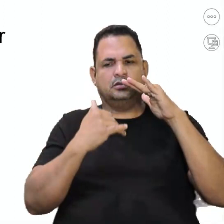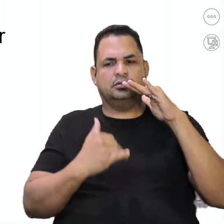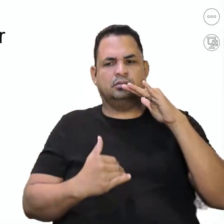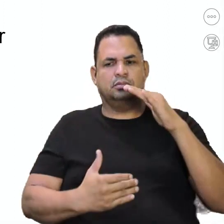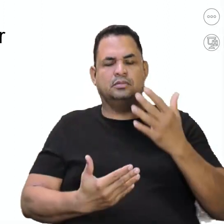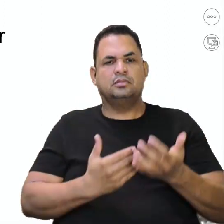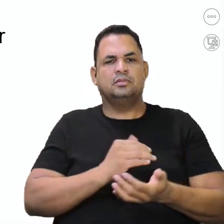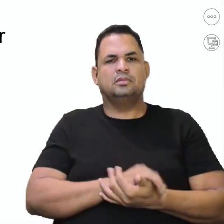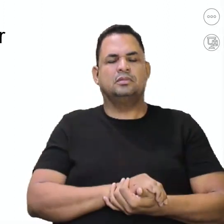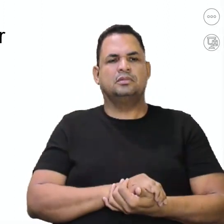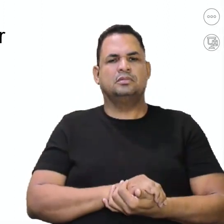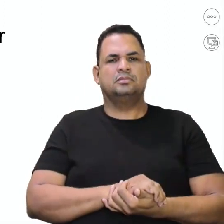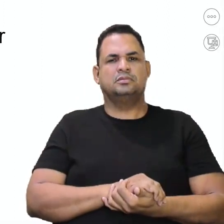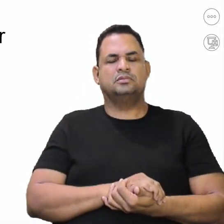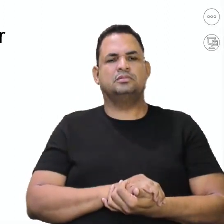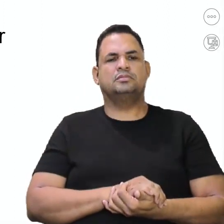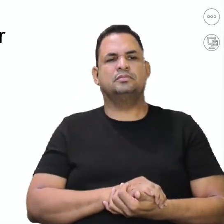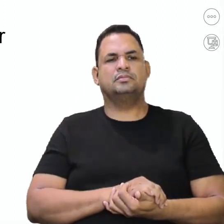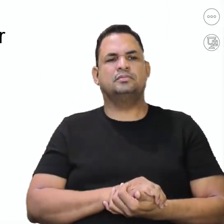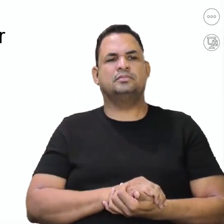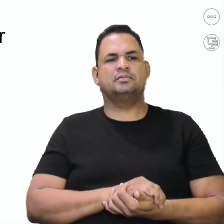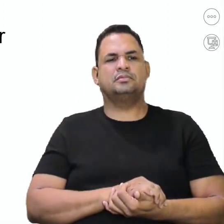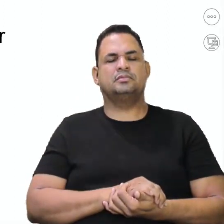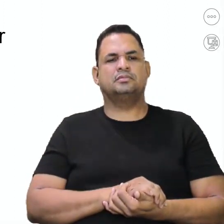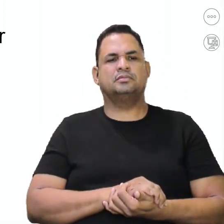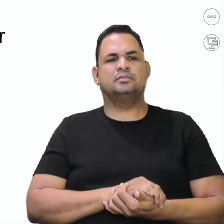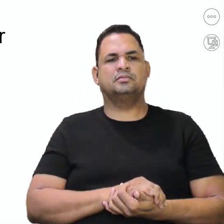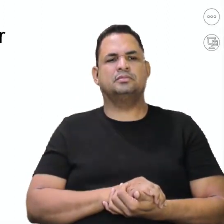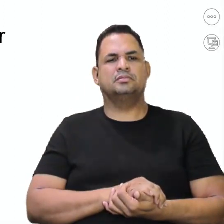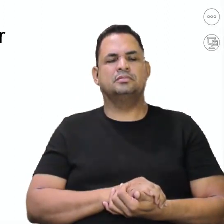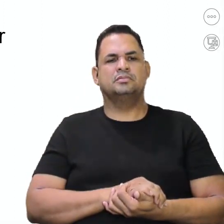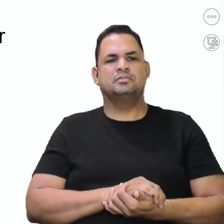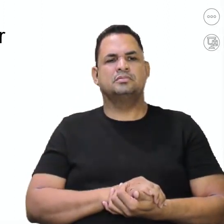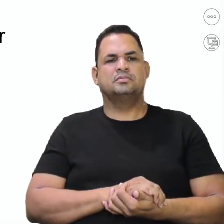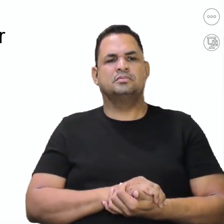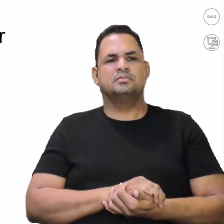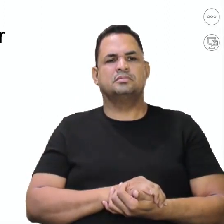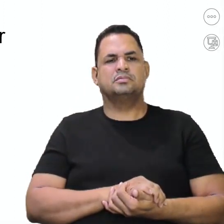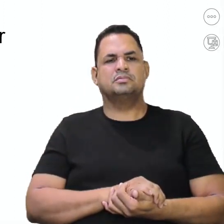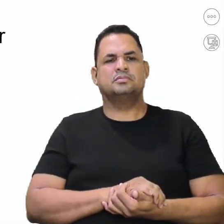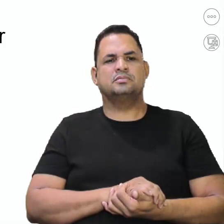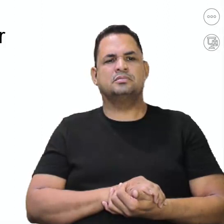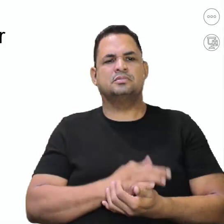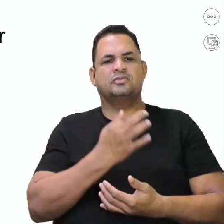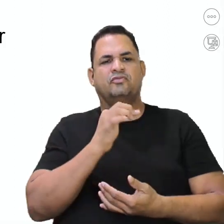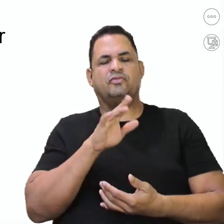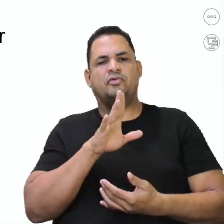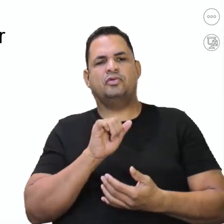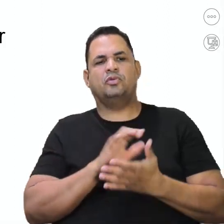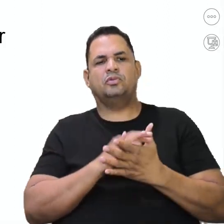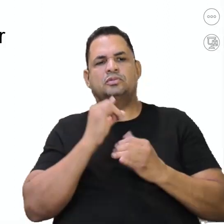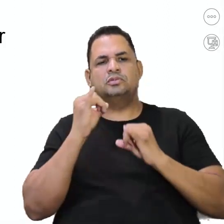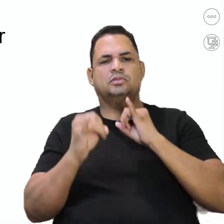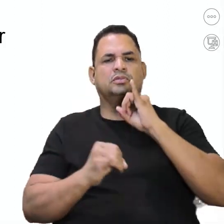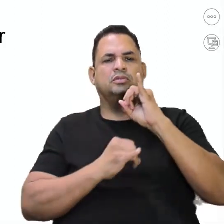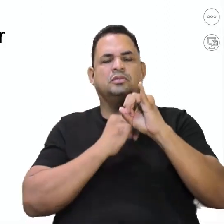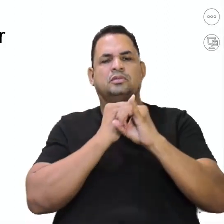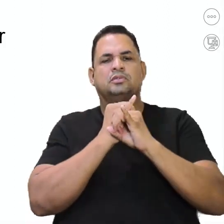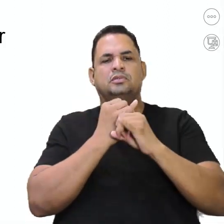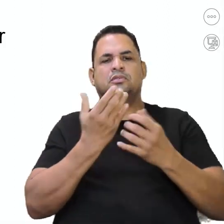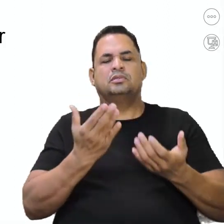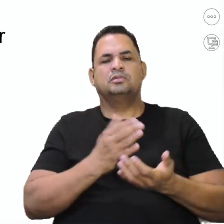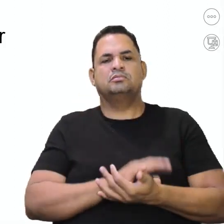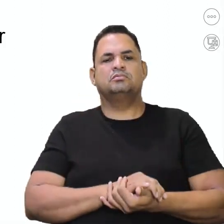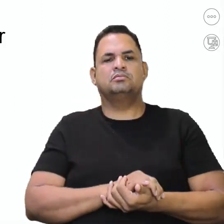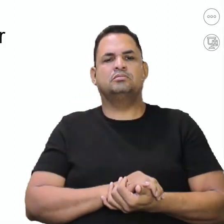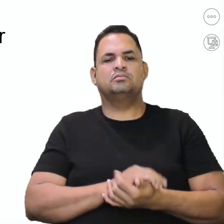Vamos entender mais sobre esse Forum Post. An Internet Forum, ou seja, um fórum da internet, or message